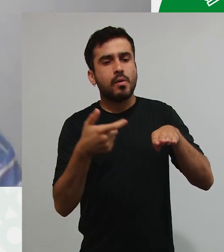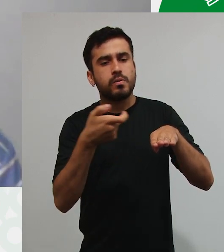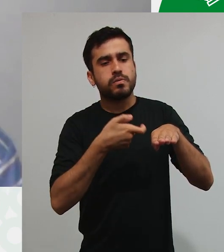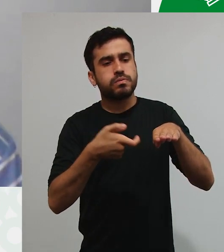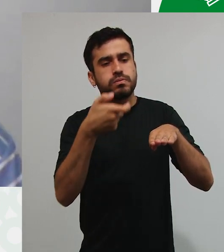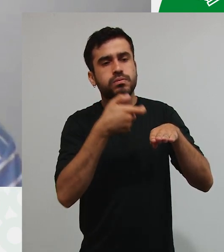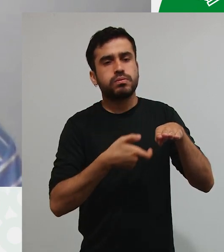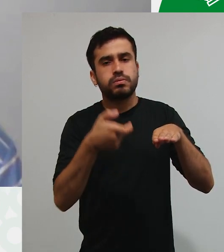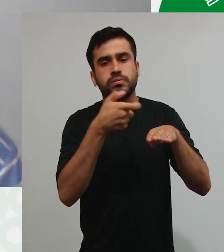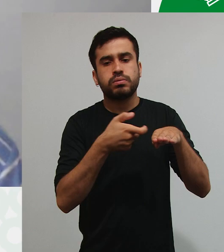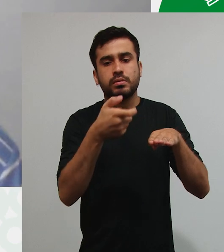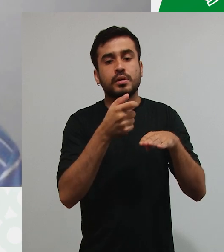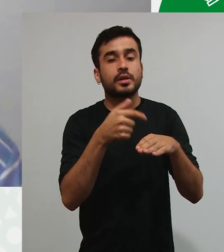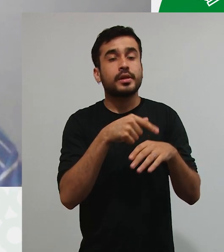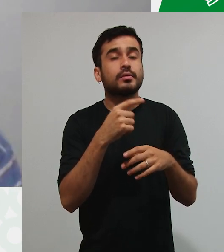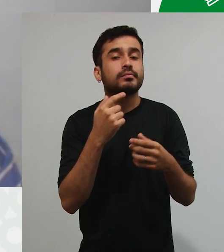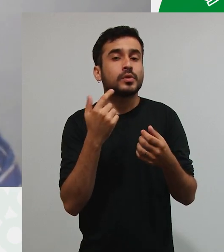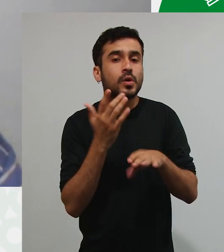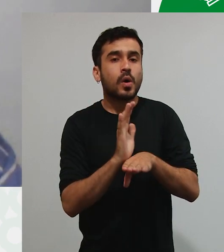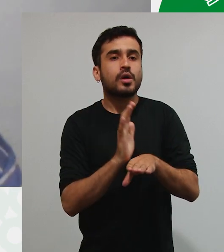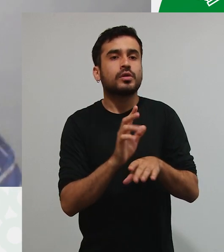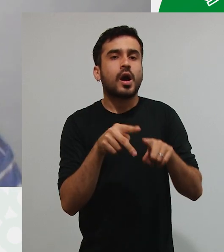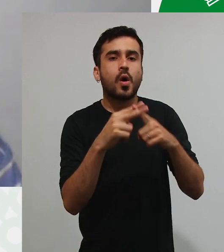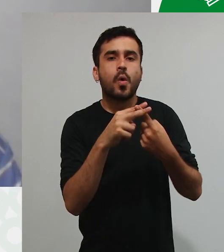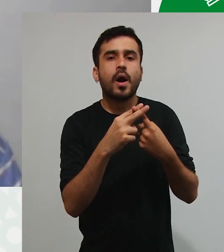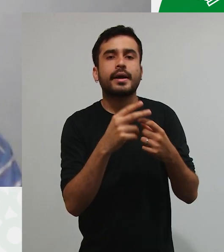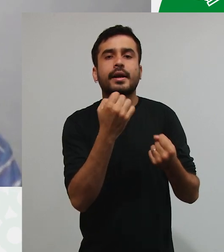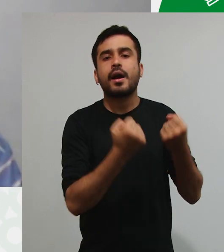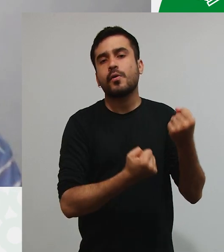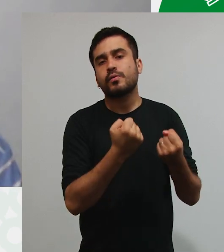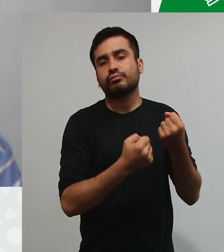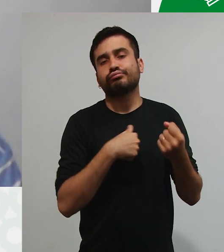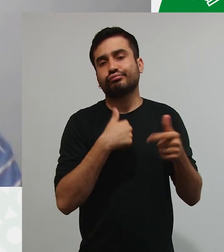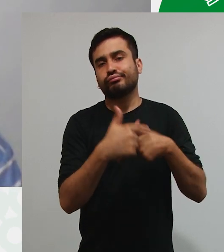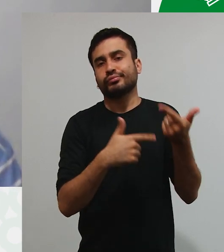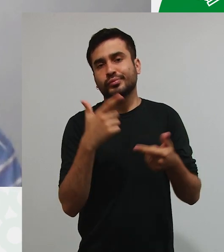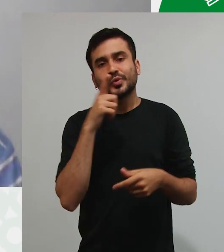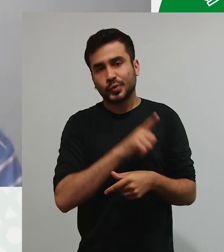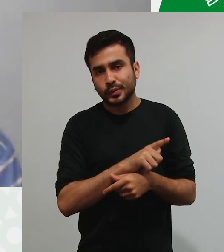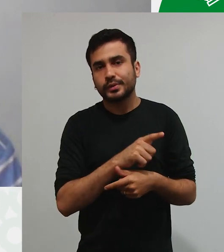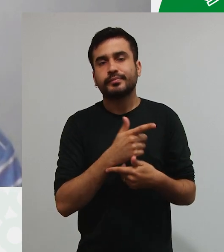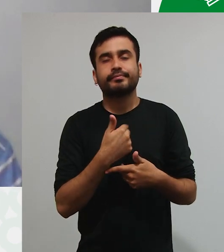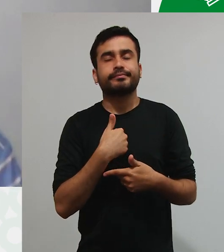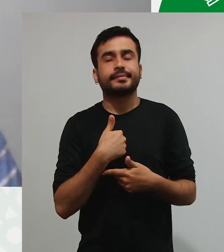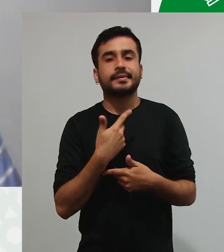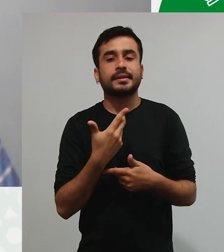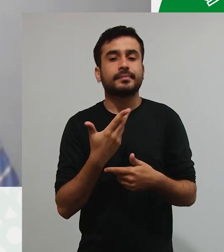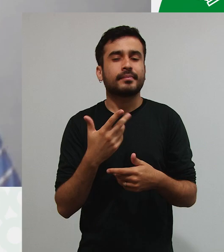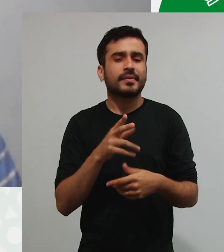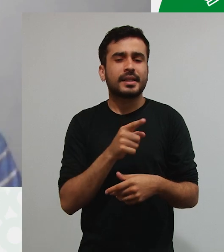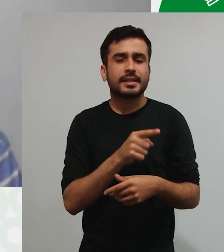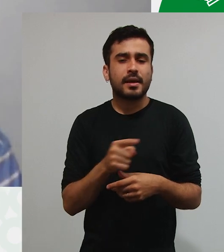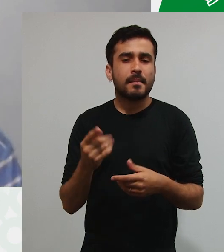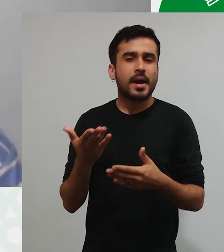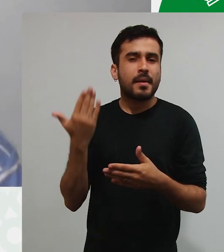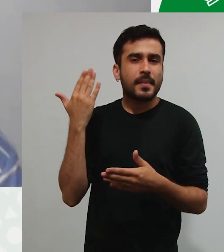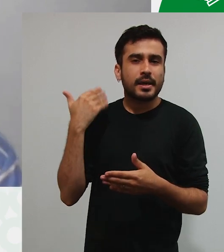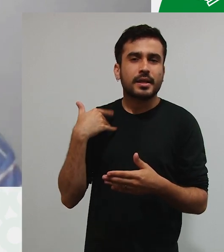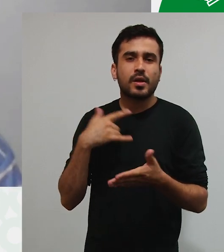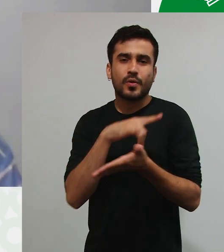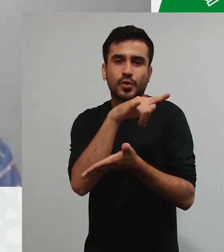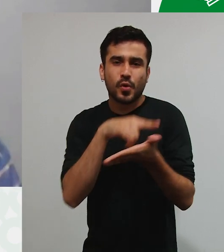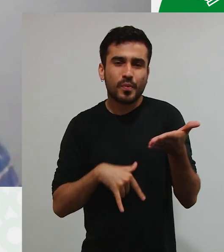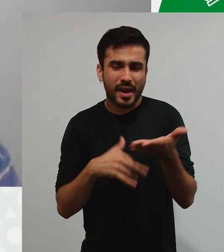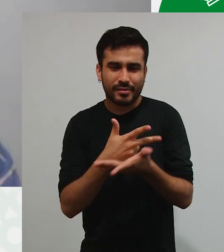pintura, né? E trabalhava na área de montagem de veículos. E, por incrível que pareça, a